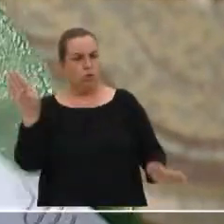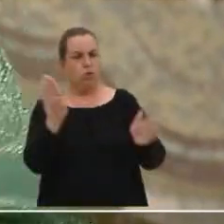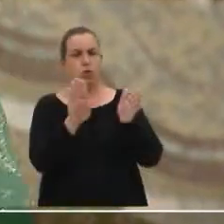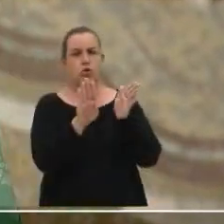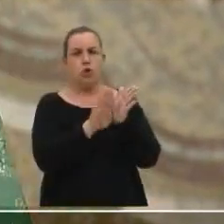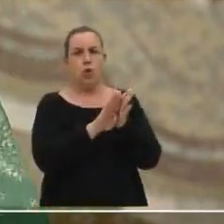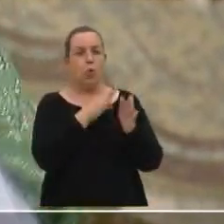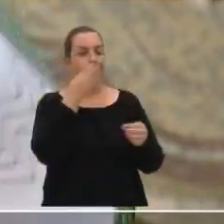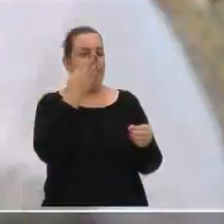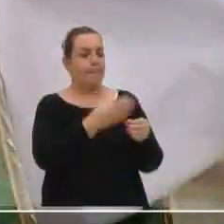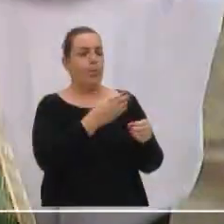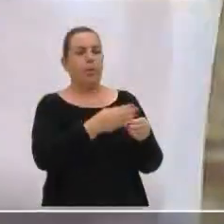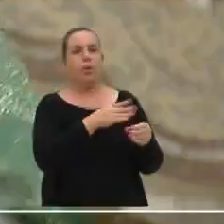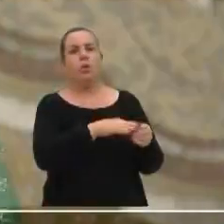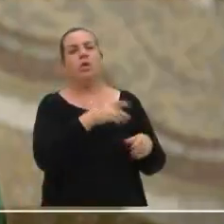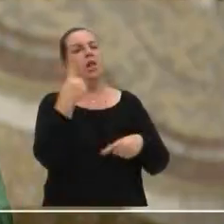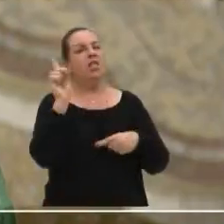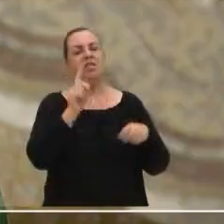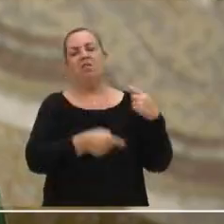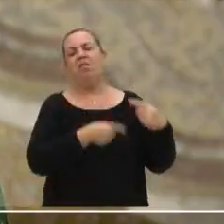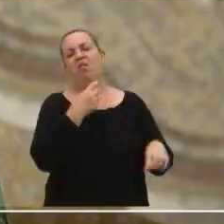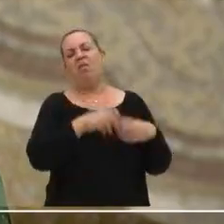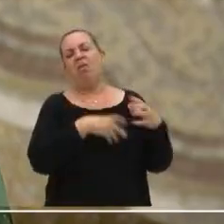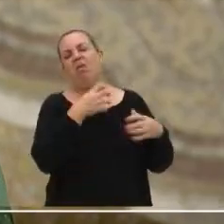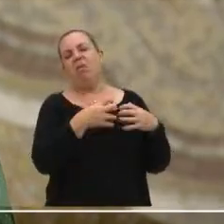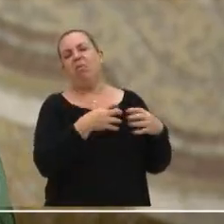nem lutaram, entregaram a cidade.